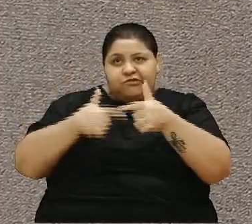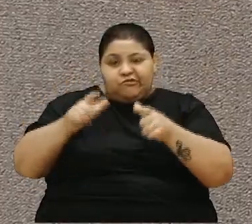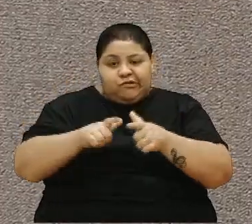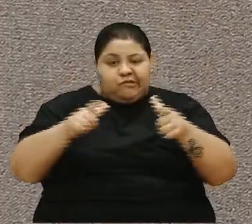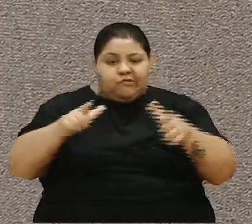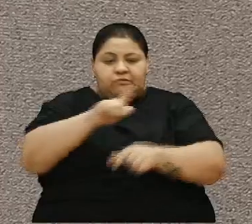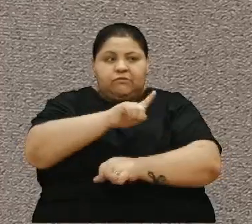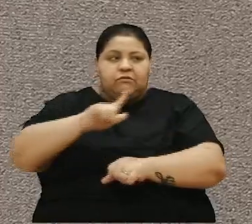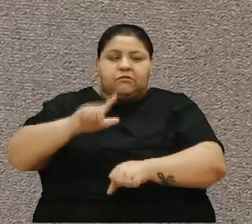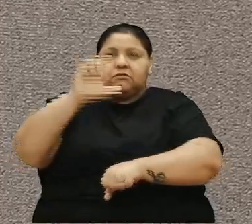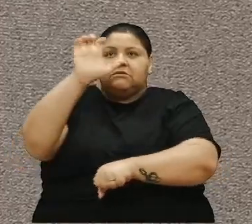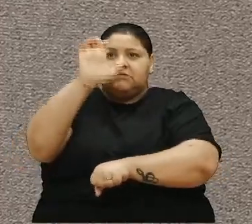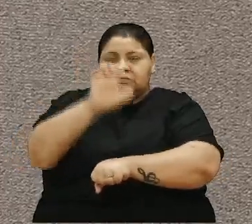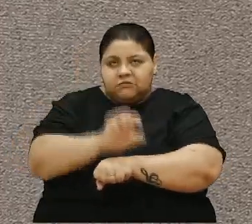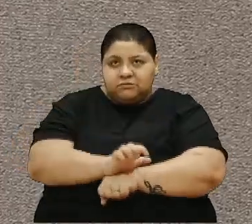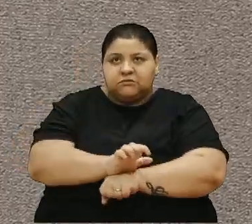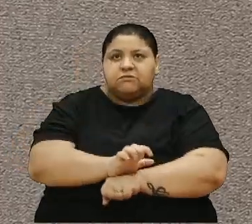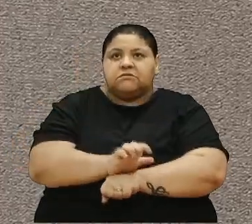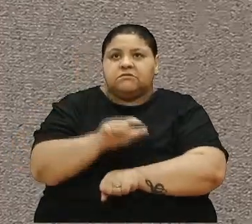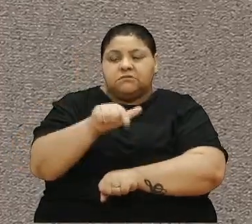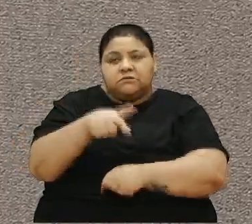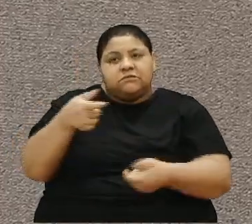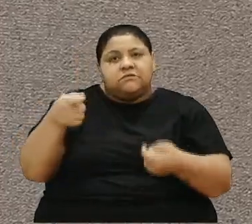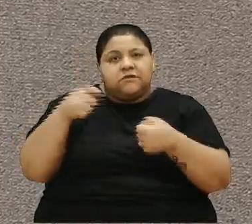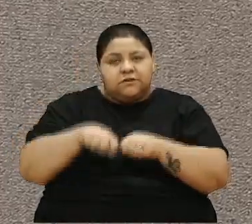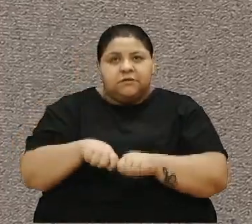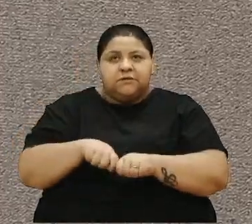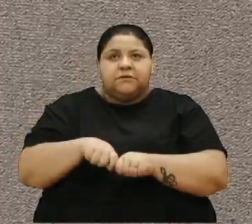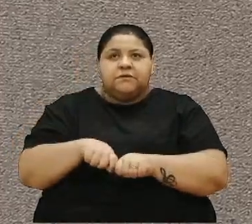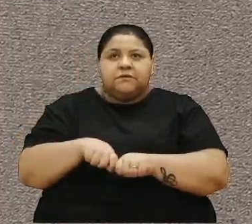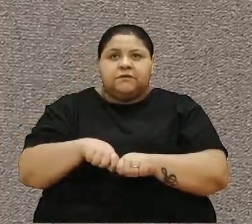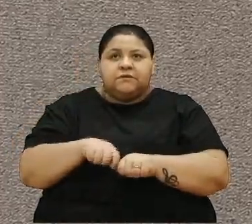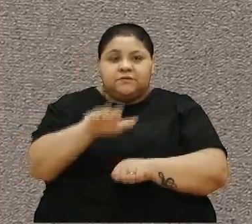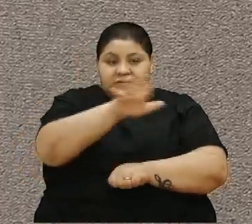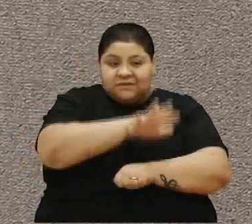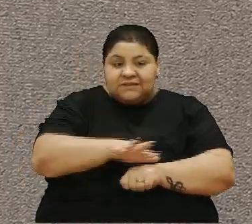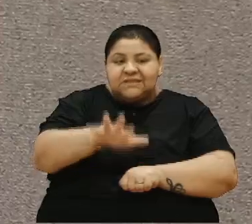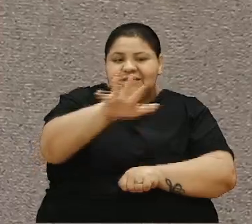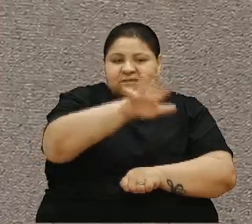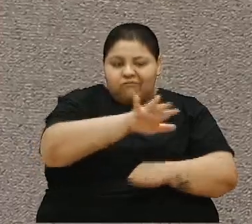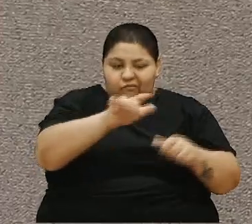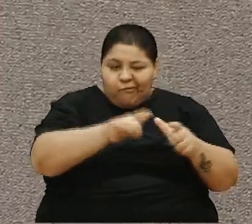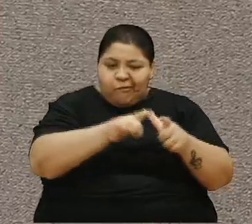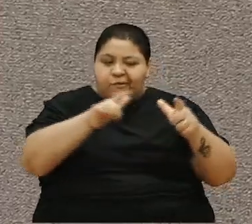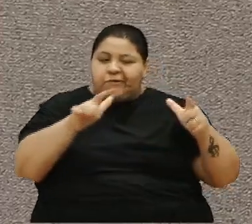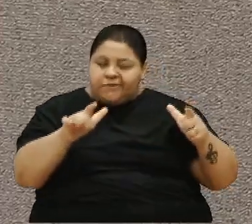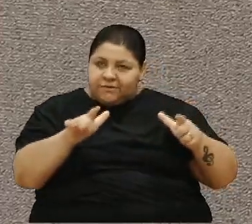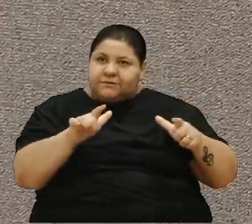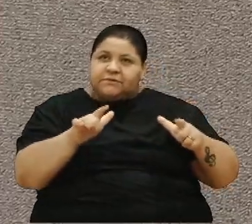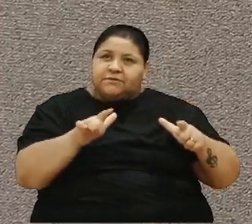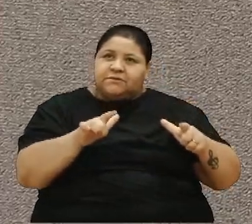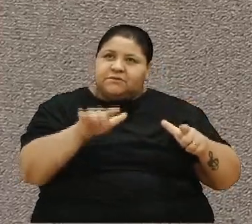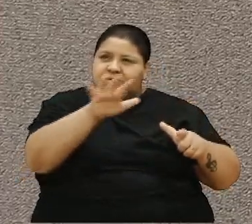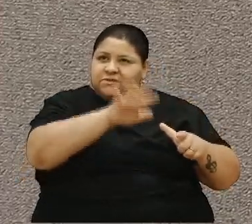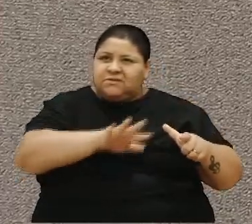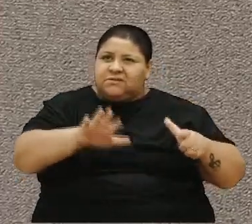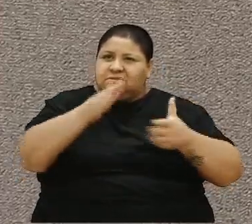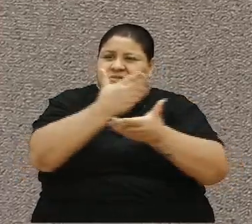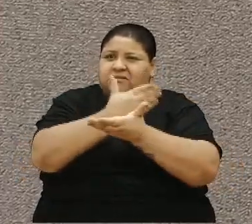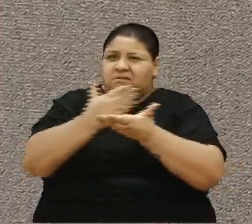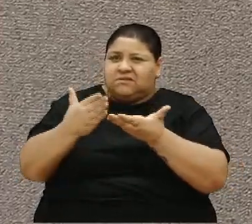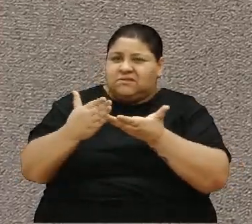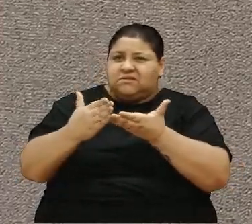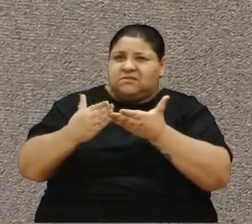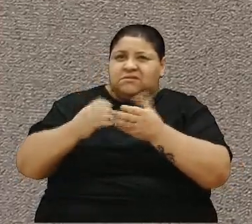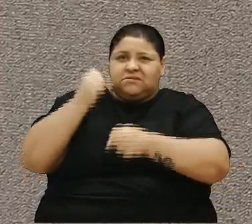governo do Estado acabou ampliando essa possibilidade da cessão da área, né, ampliando para uma área inicial onde eles queriam construir